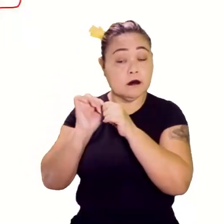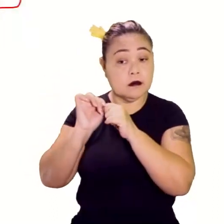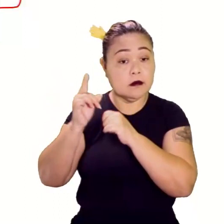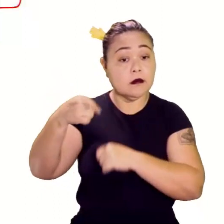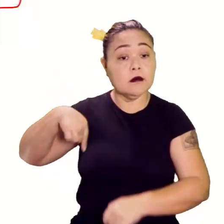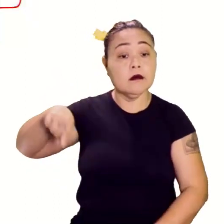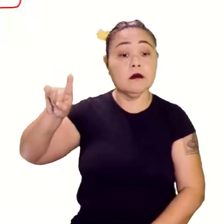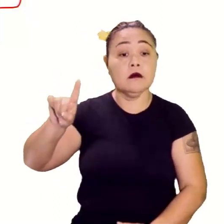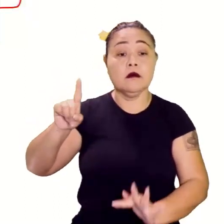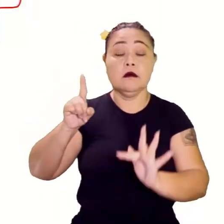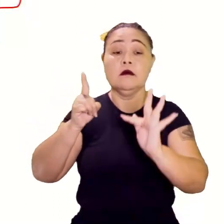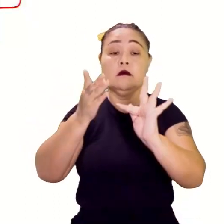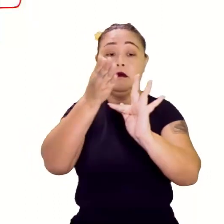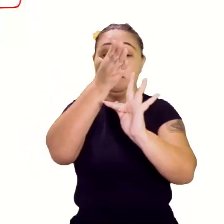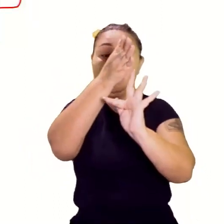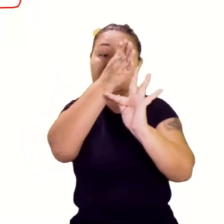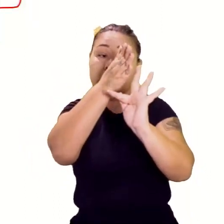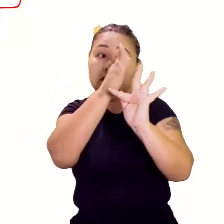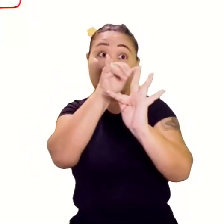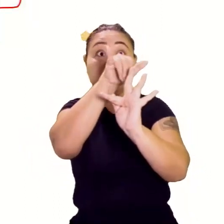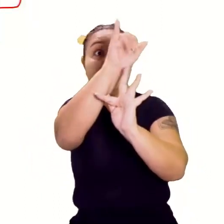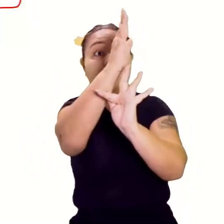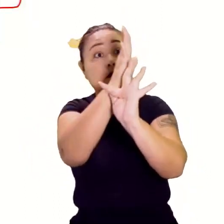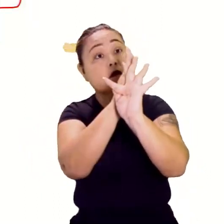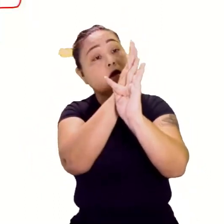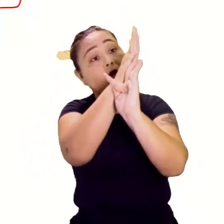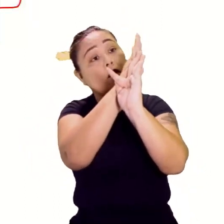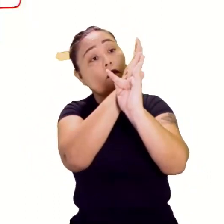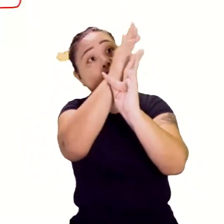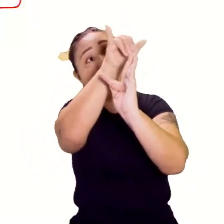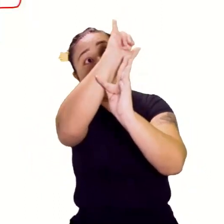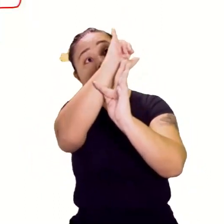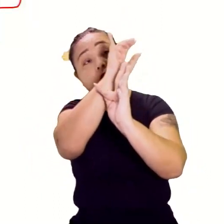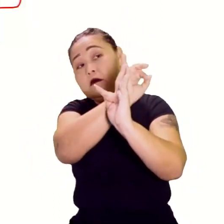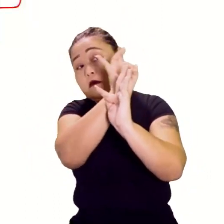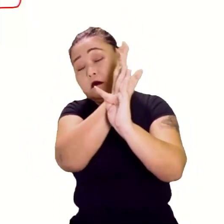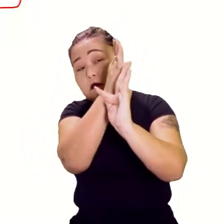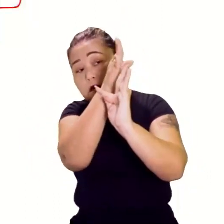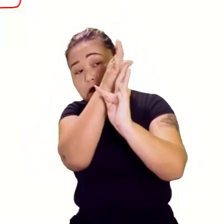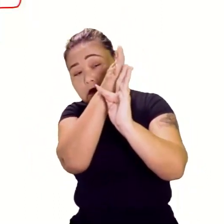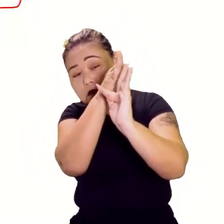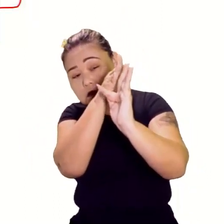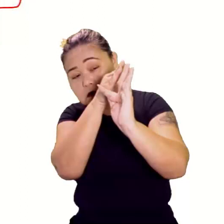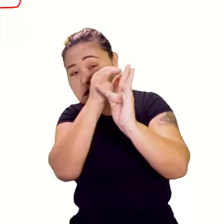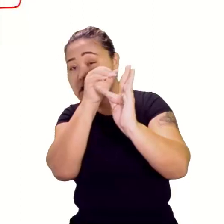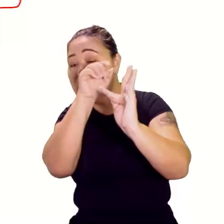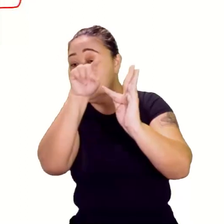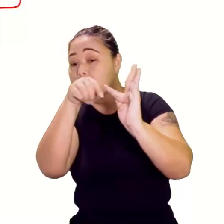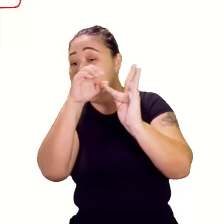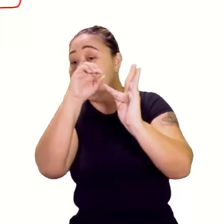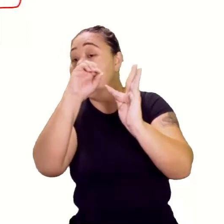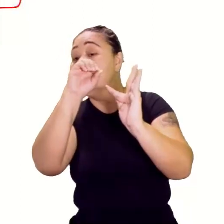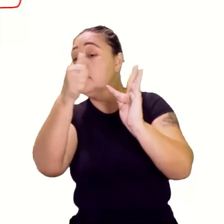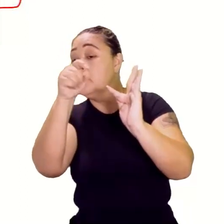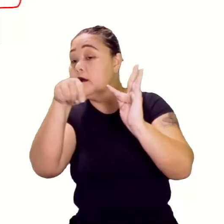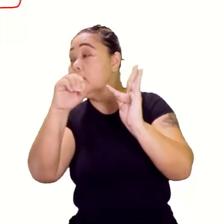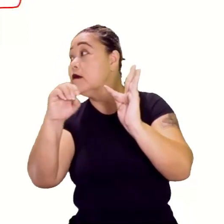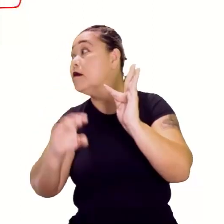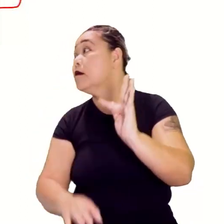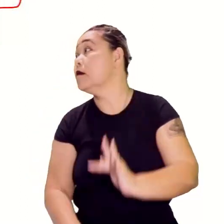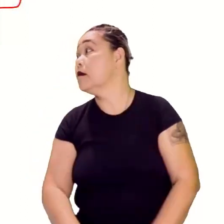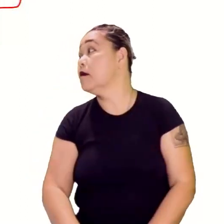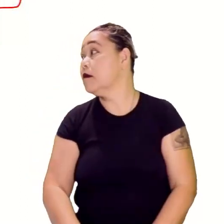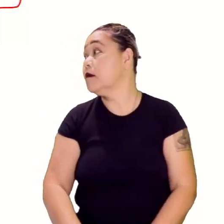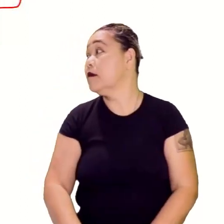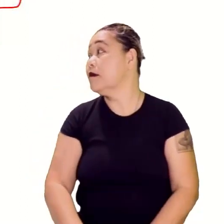com vocês, ó. Não toca o eixo y, essa aqui é a nossa torre Eiffel, ó. E passa no ponto 1 e 0.